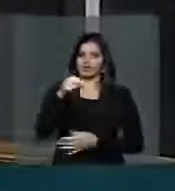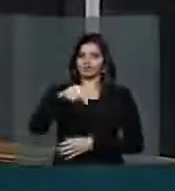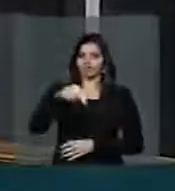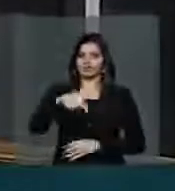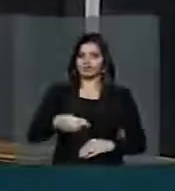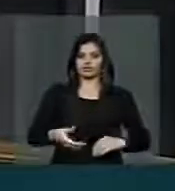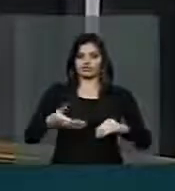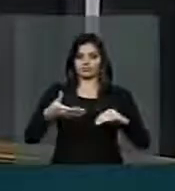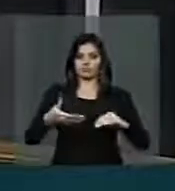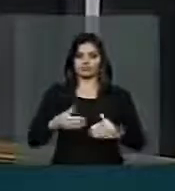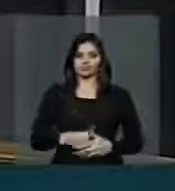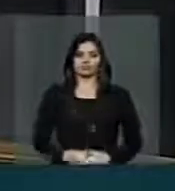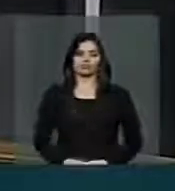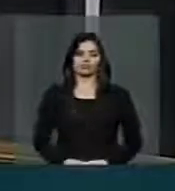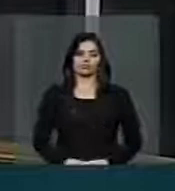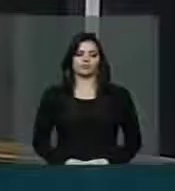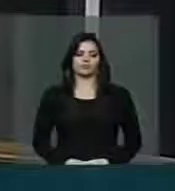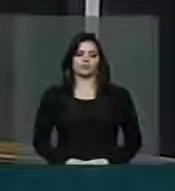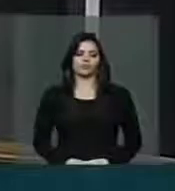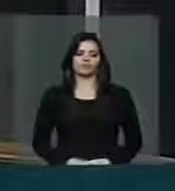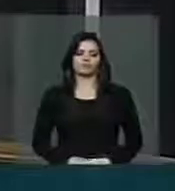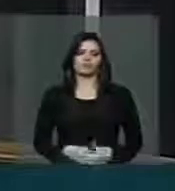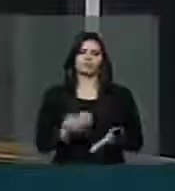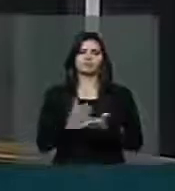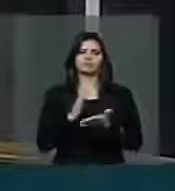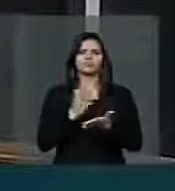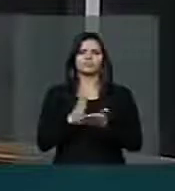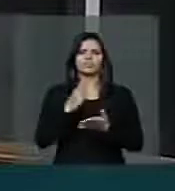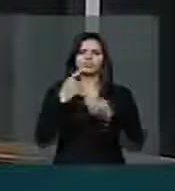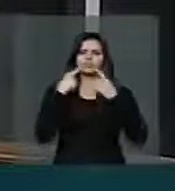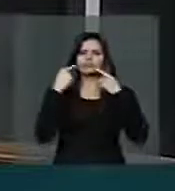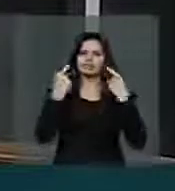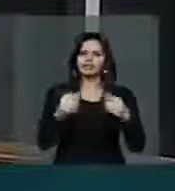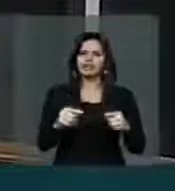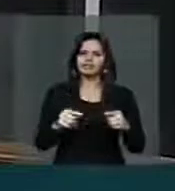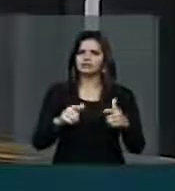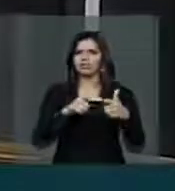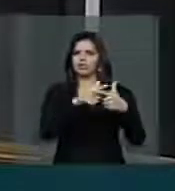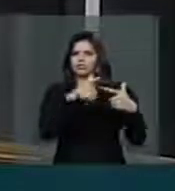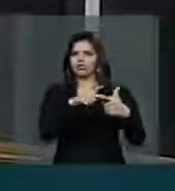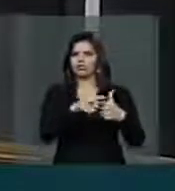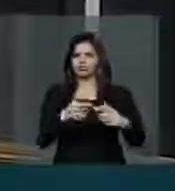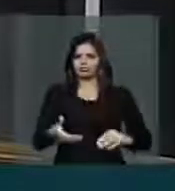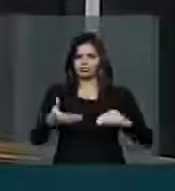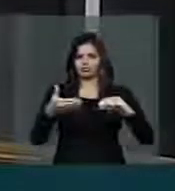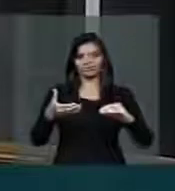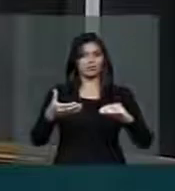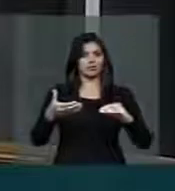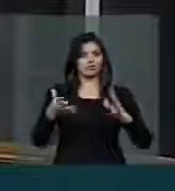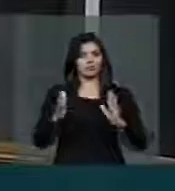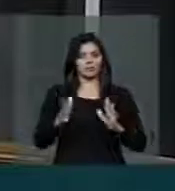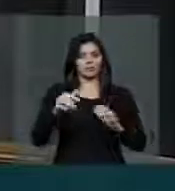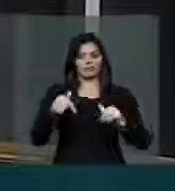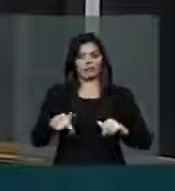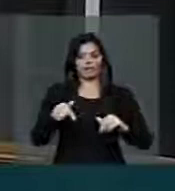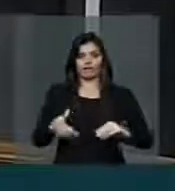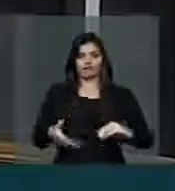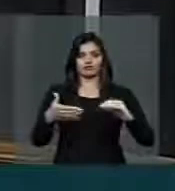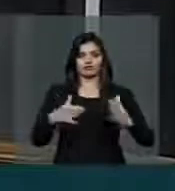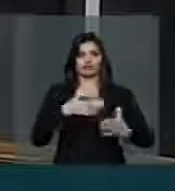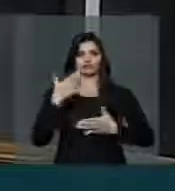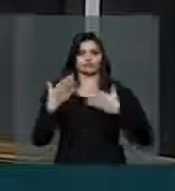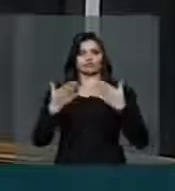no Congresso Nacional, independentemente das críticas que nossa instituição receba. É